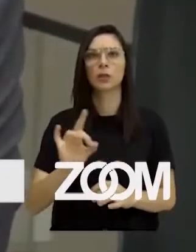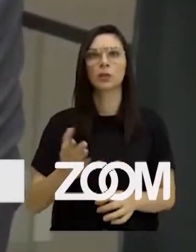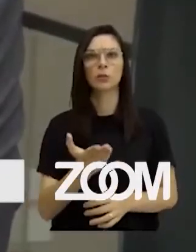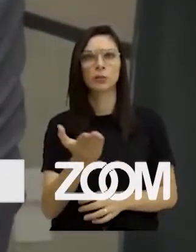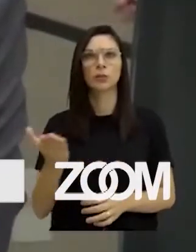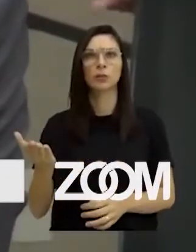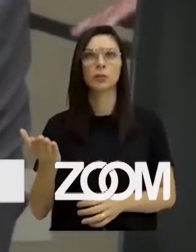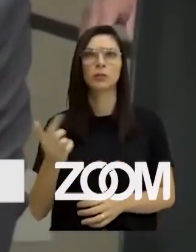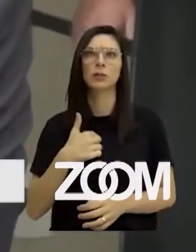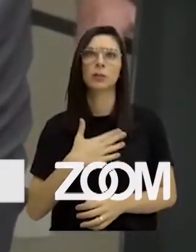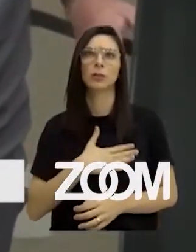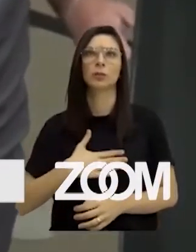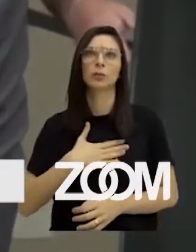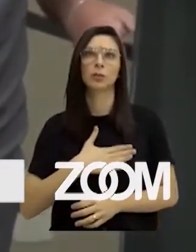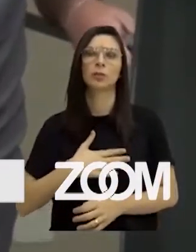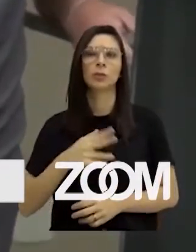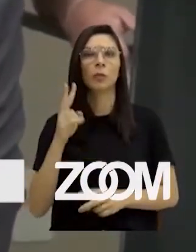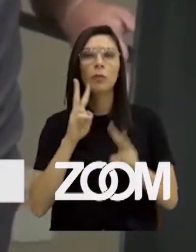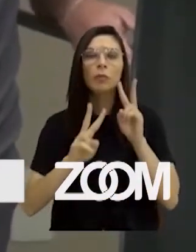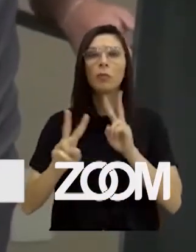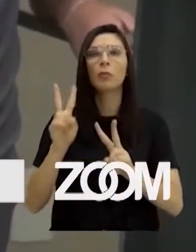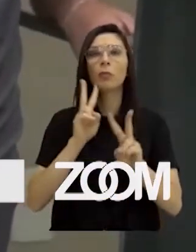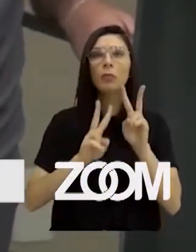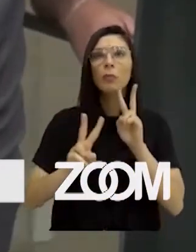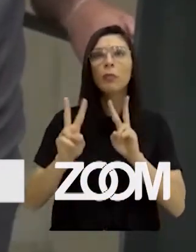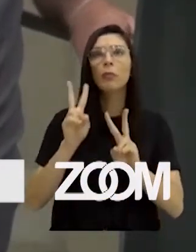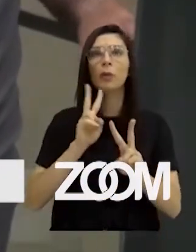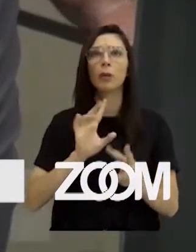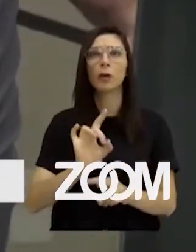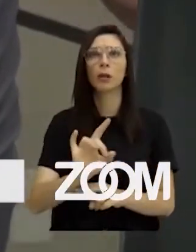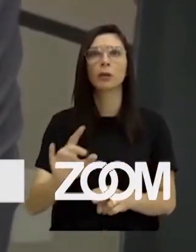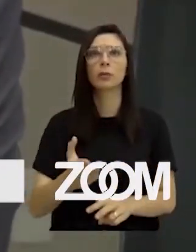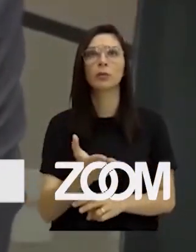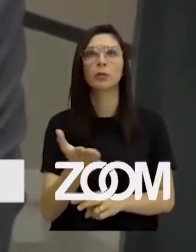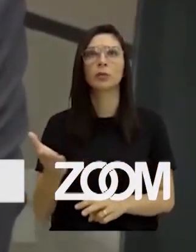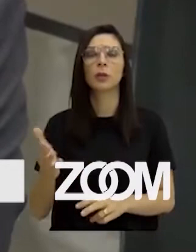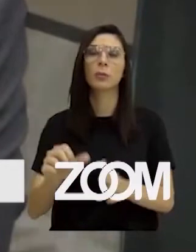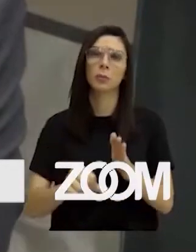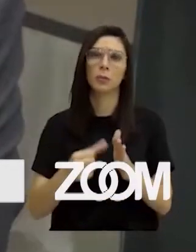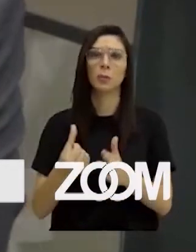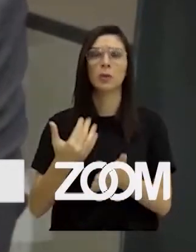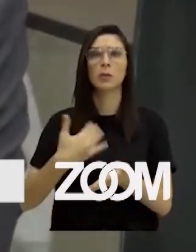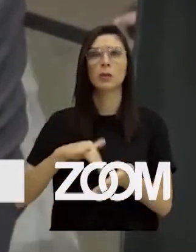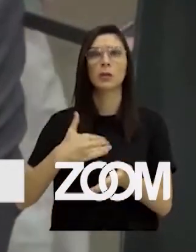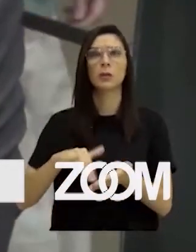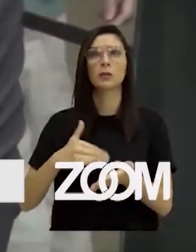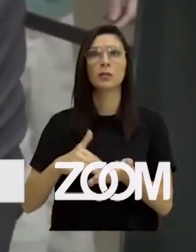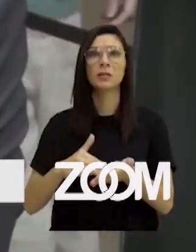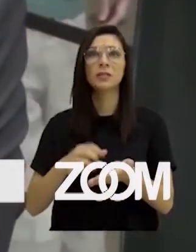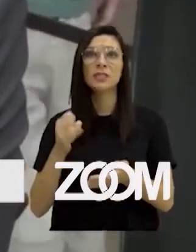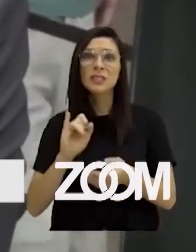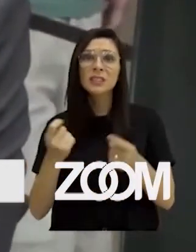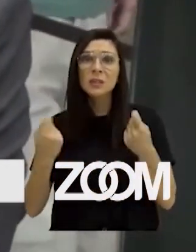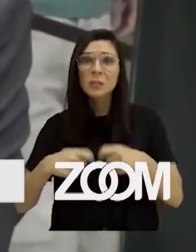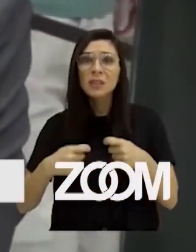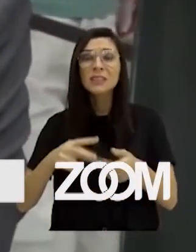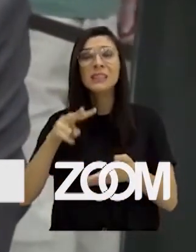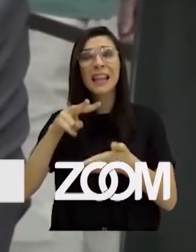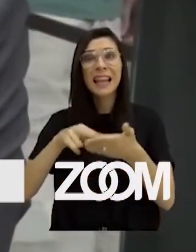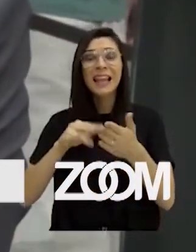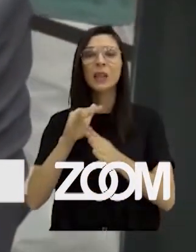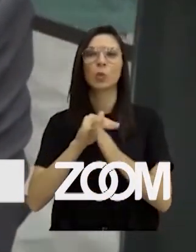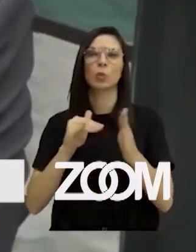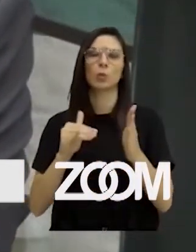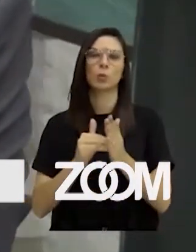No início da sessão, o vereador Cristiano Huguenin pediu vista do parecer feito pelo Tribunal de Contas do Estado do Rio de Janeiro